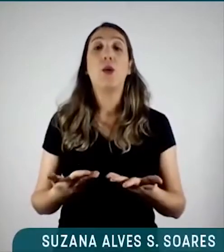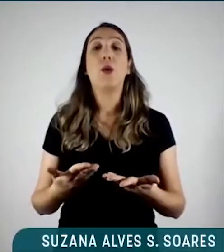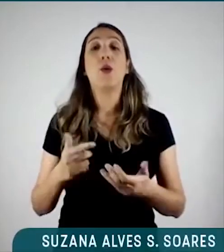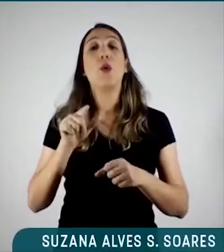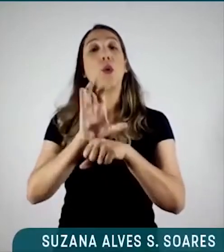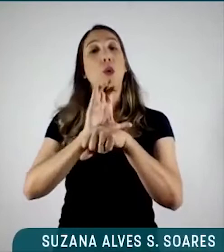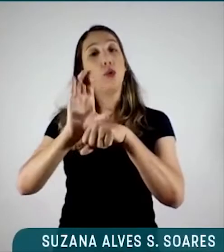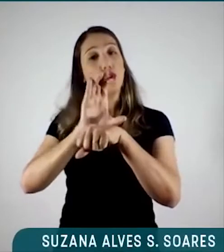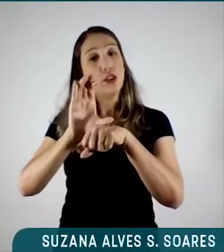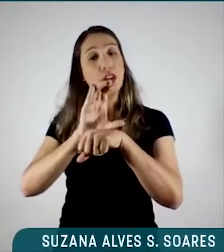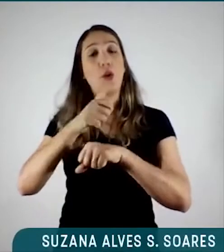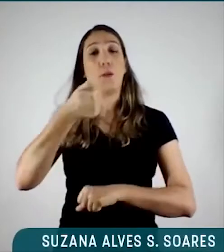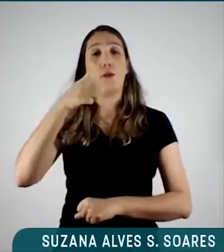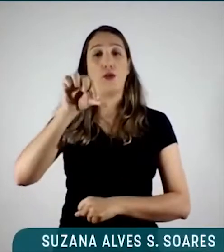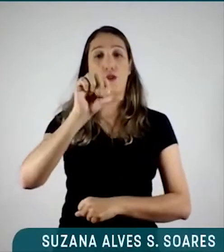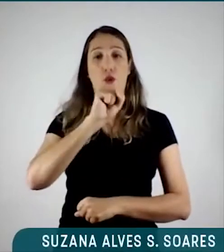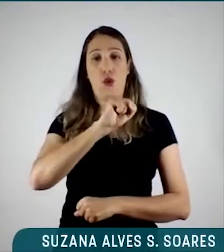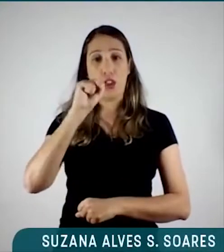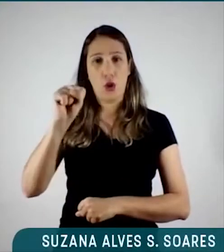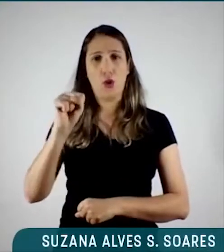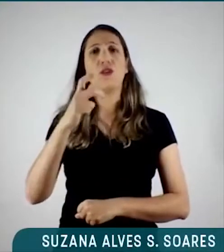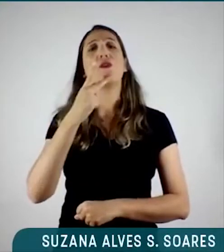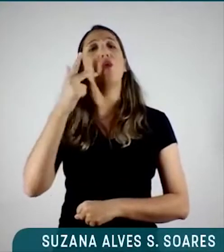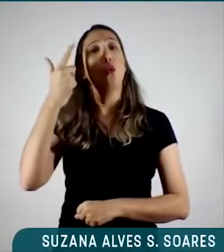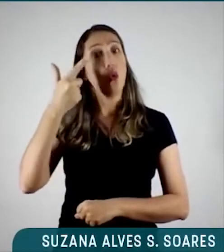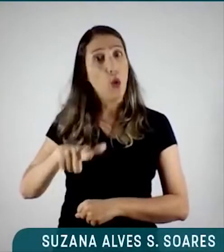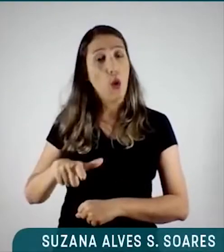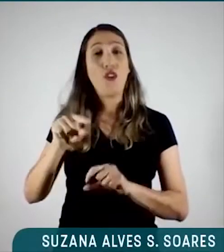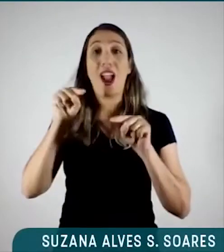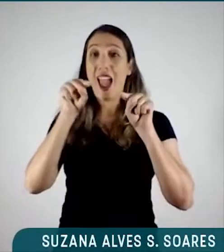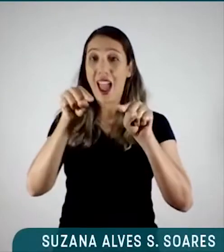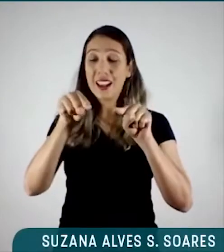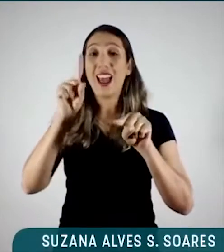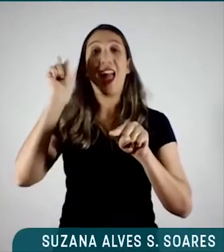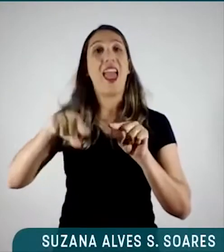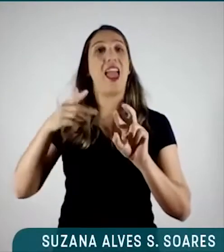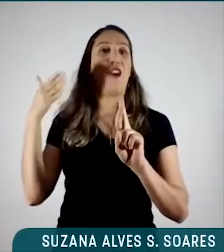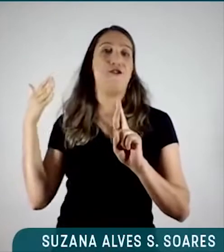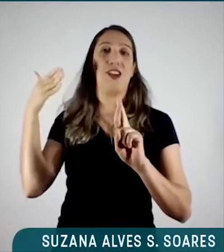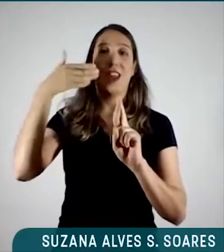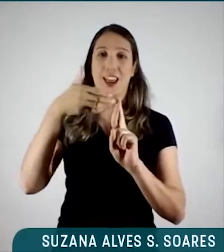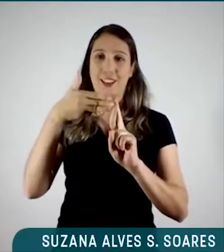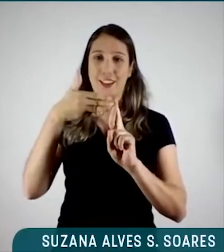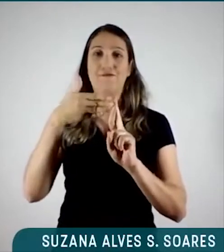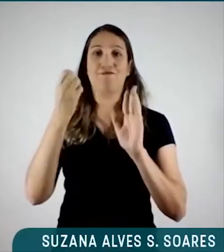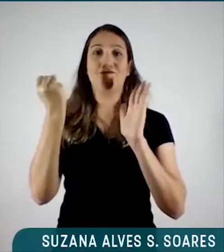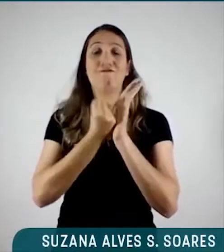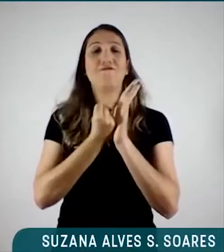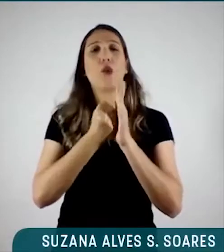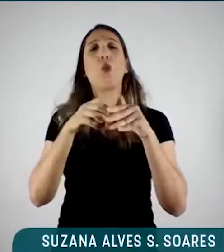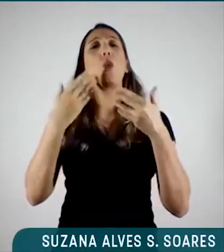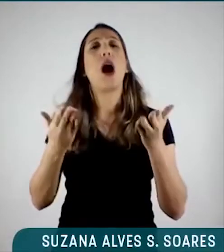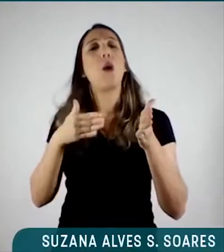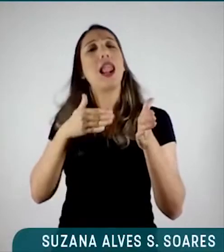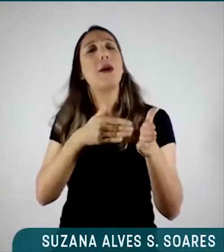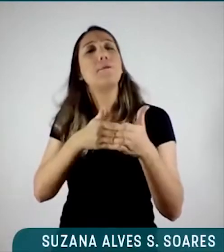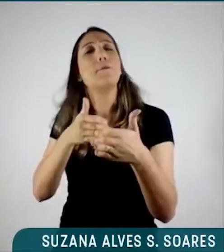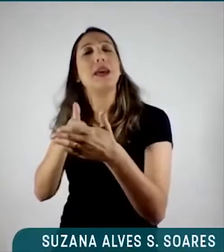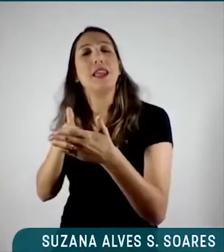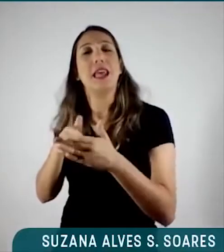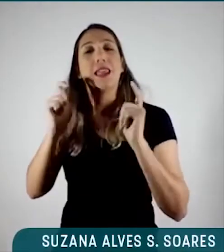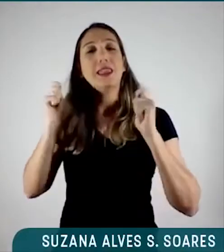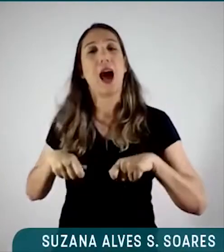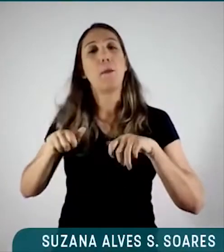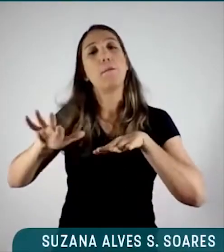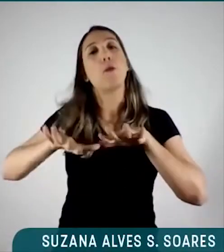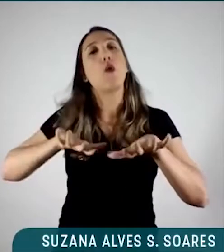Constituição de 88, repito, era a referência, né, que estabelecia os limites e os alcances dos movimentos, né,